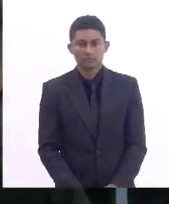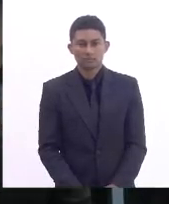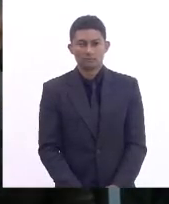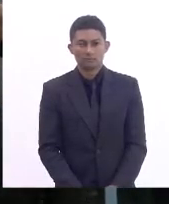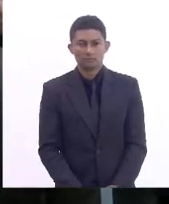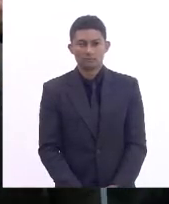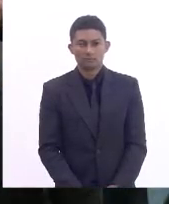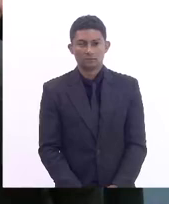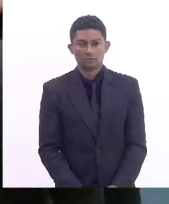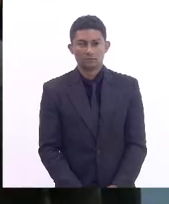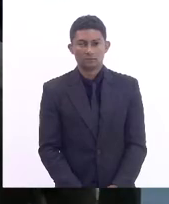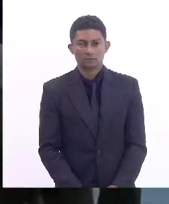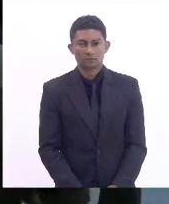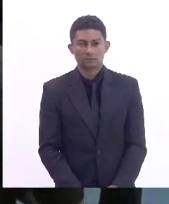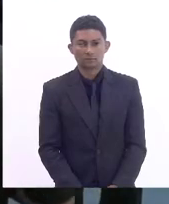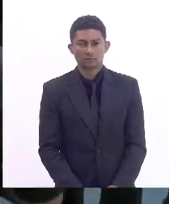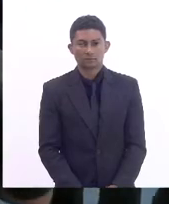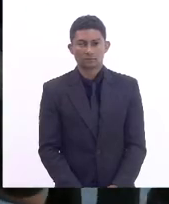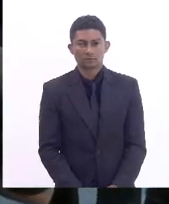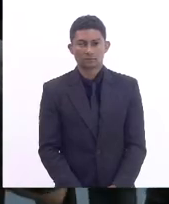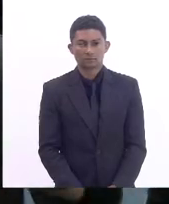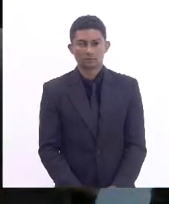E aí